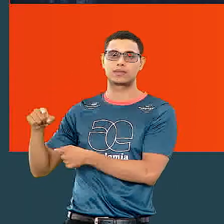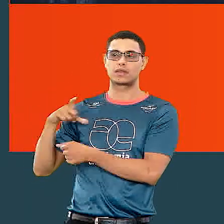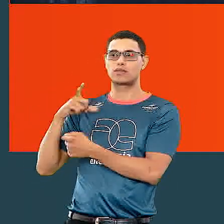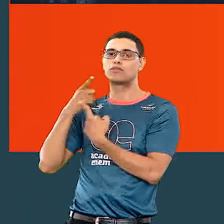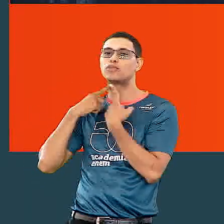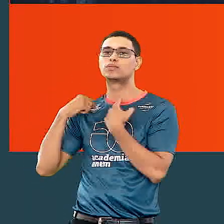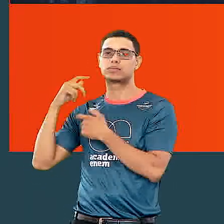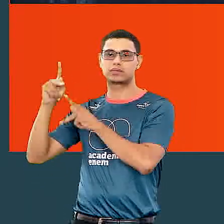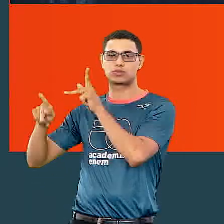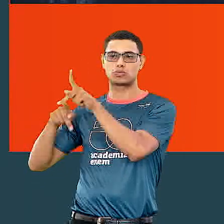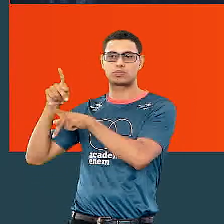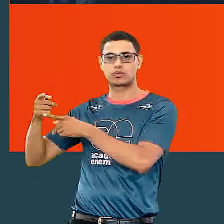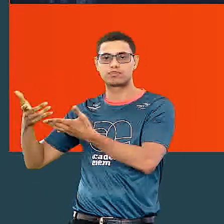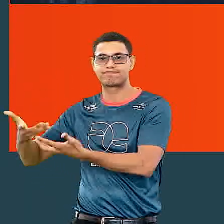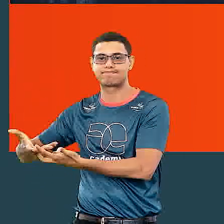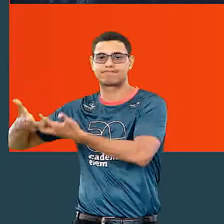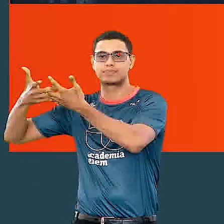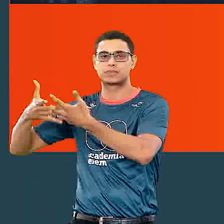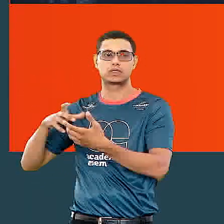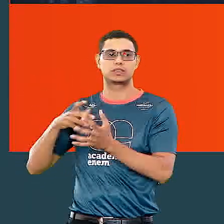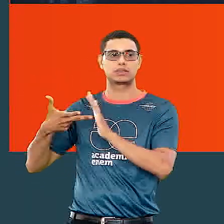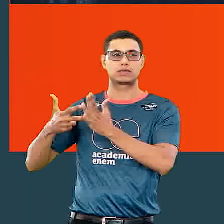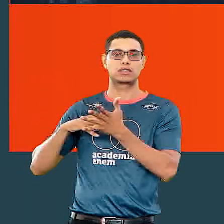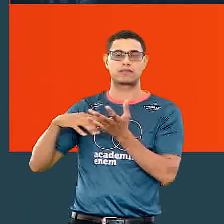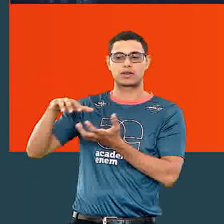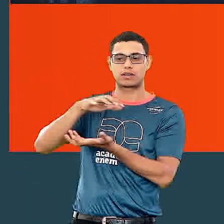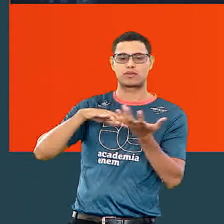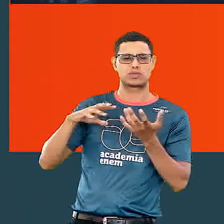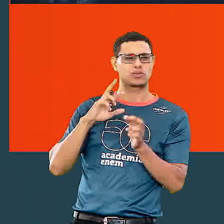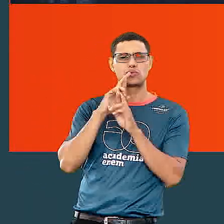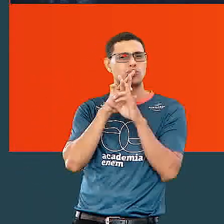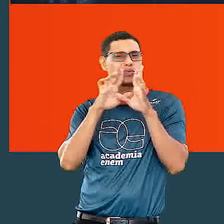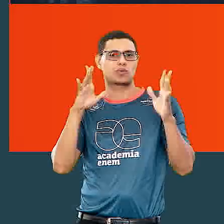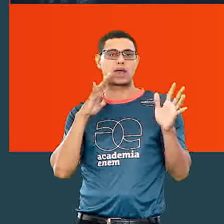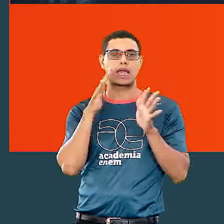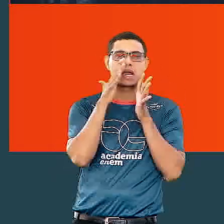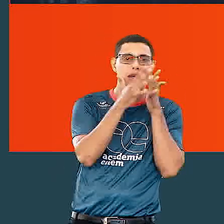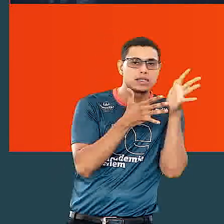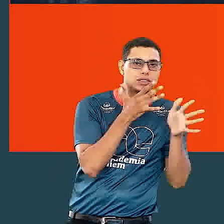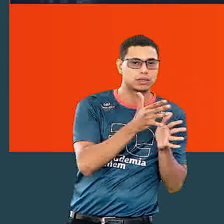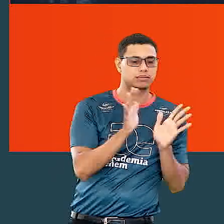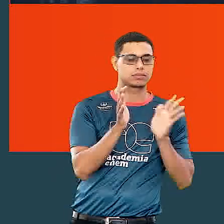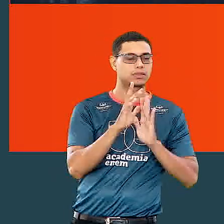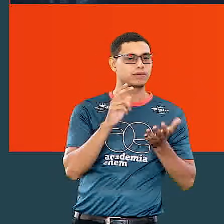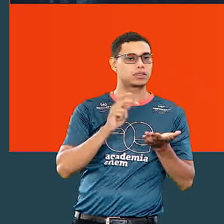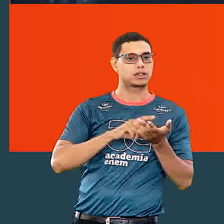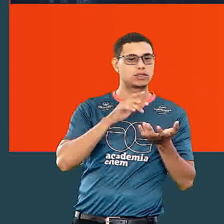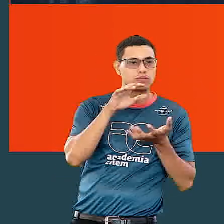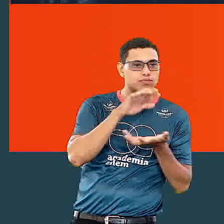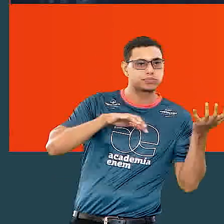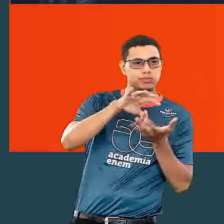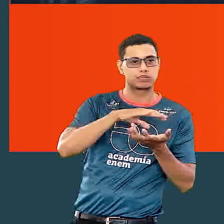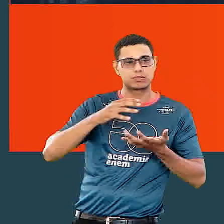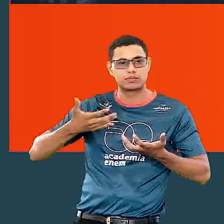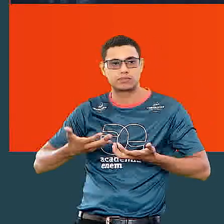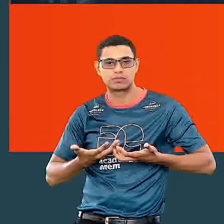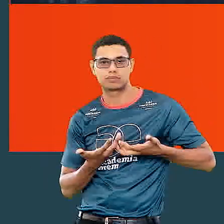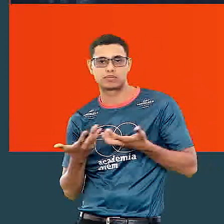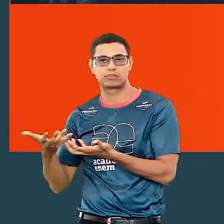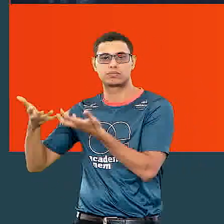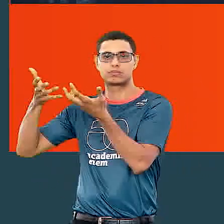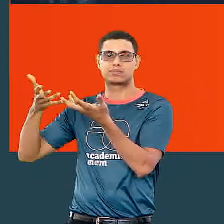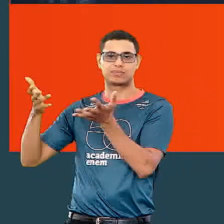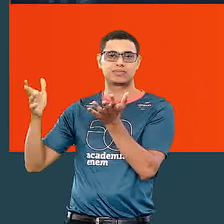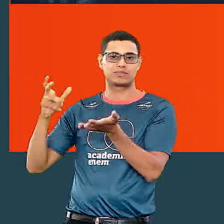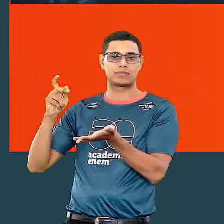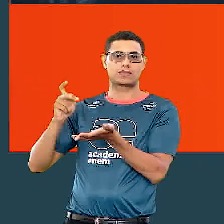vontade popular, isso é revolucionário. Então não estou criticando de maneira nenhuma, estou exaltando. Por isso, só pode